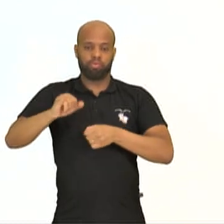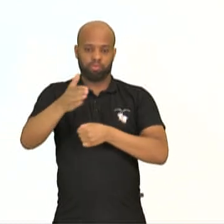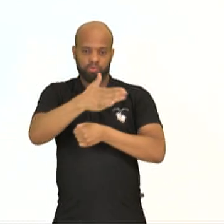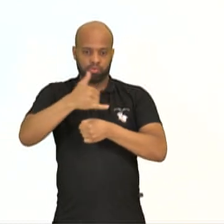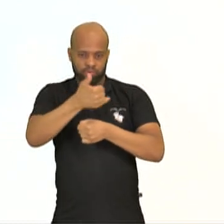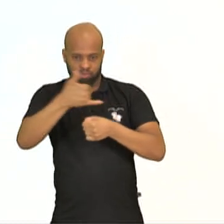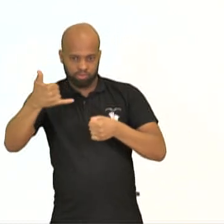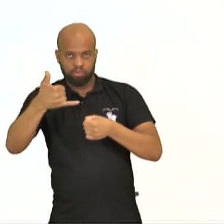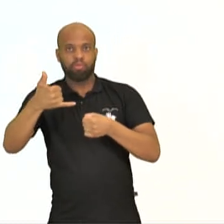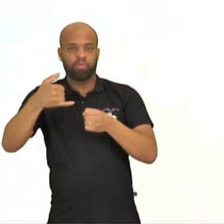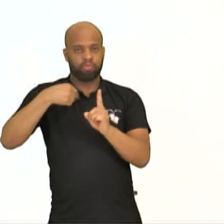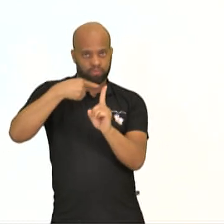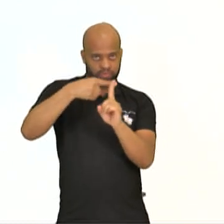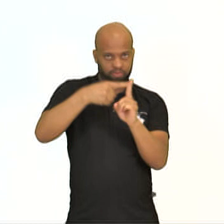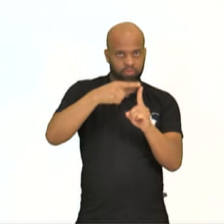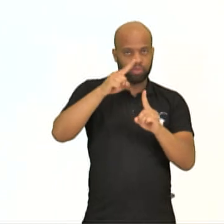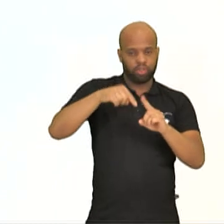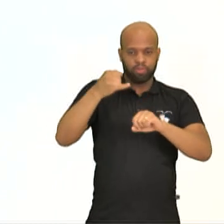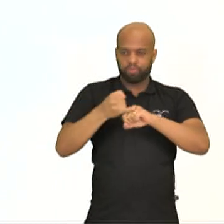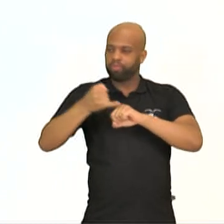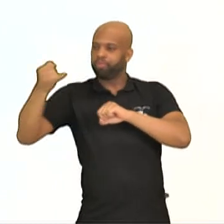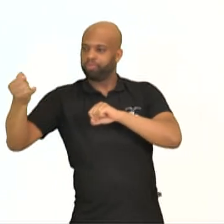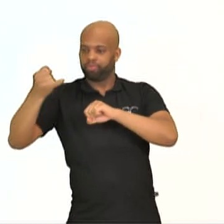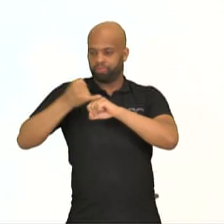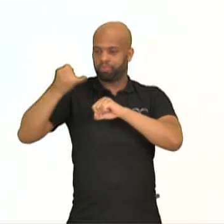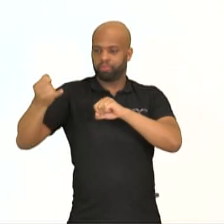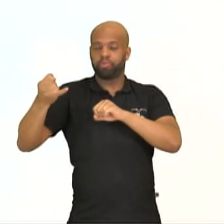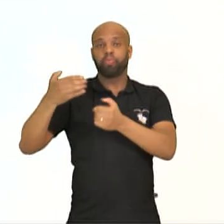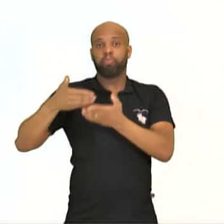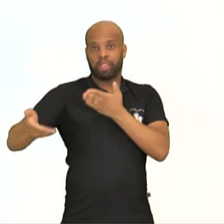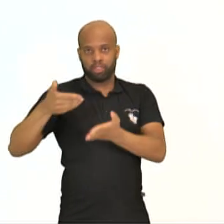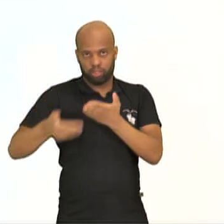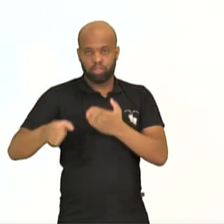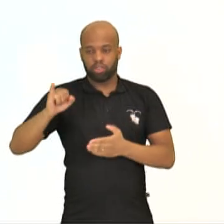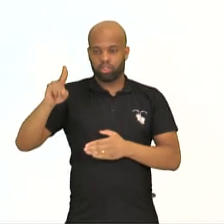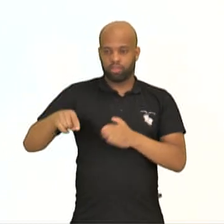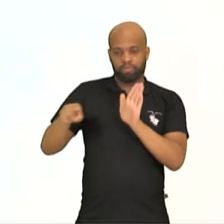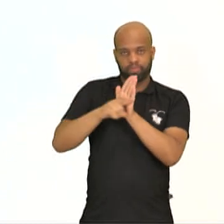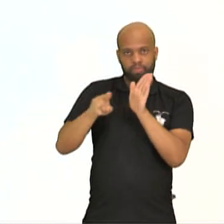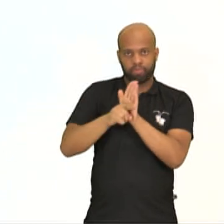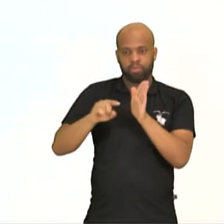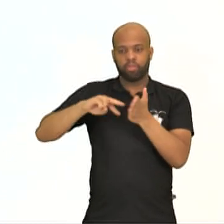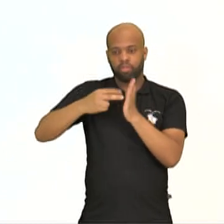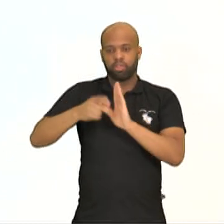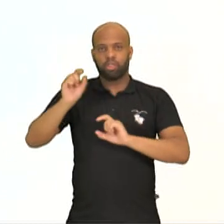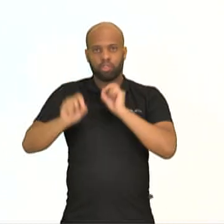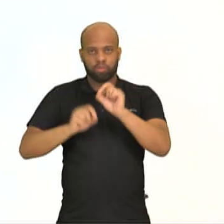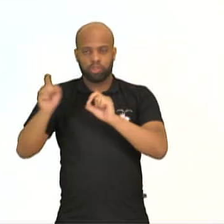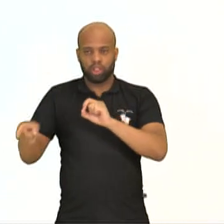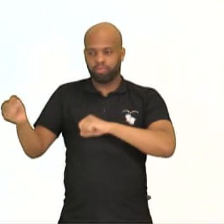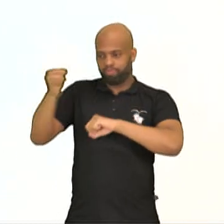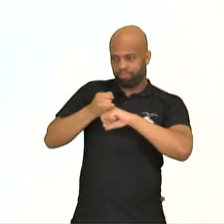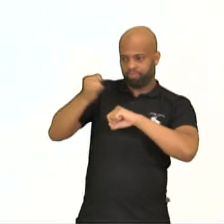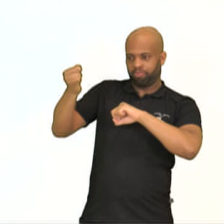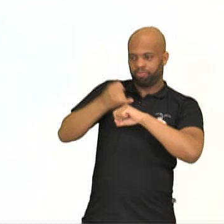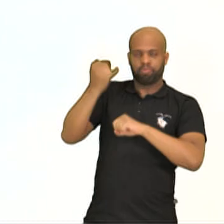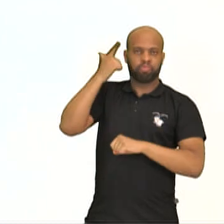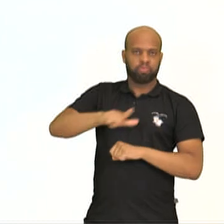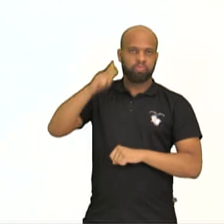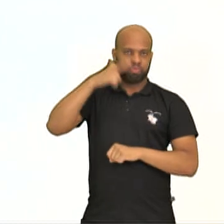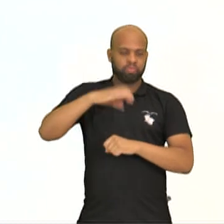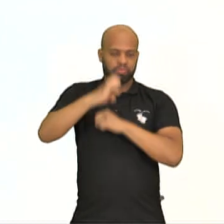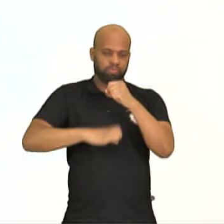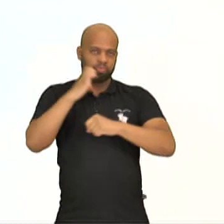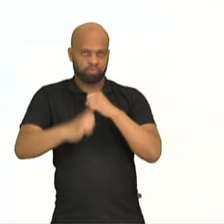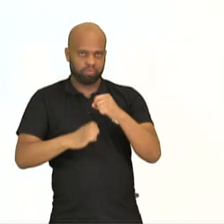é positiva, ele é um cátion, significa que ele perdeu elétrons. Se a carga é negativa, ele é um ânion e significa que ele ganhou